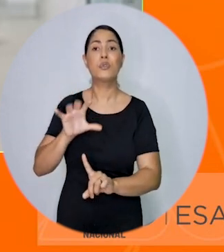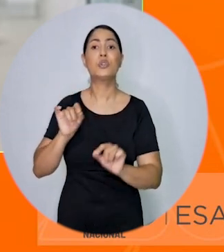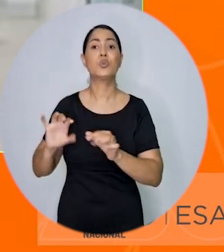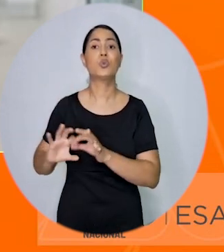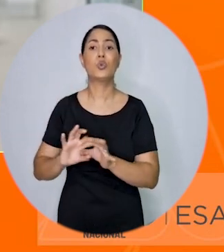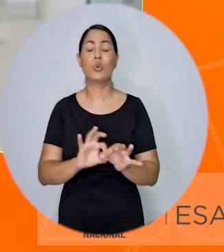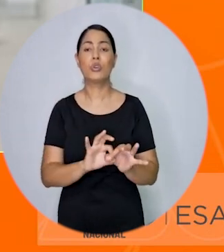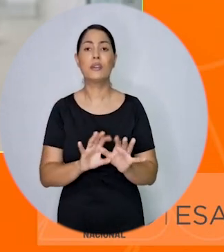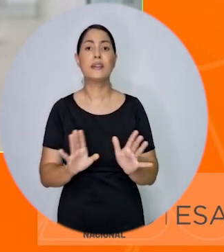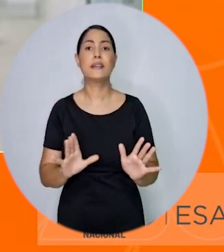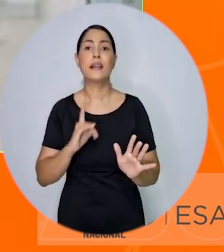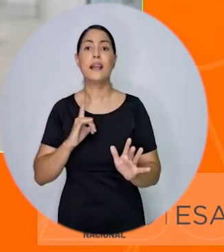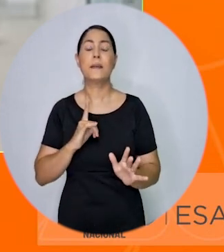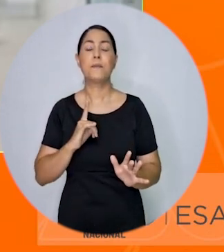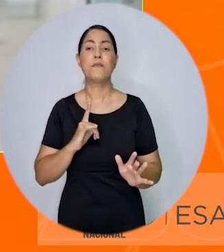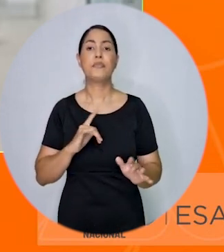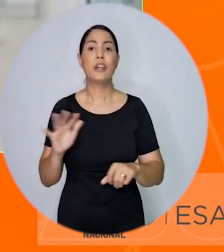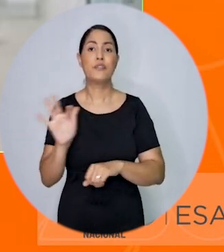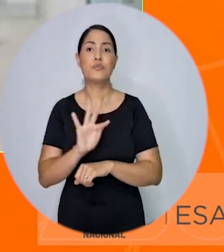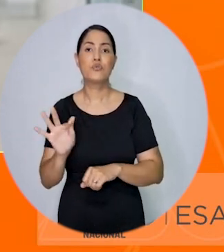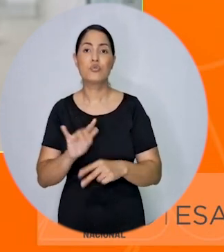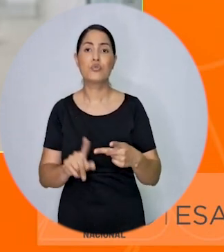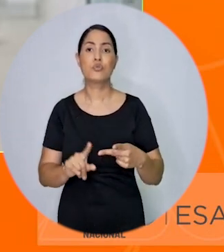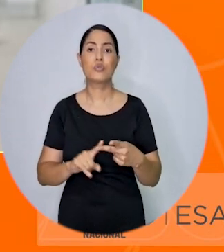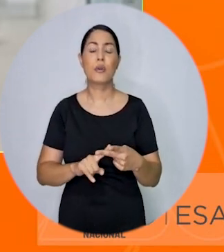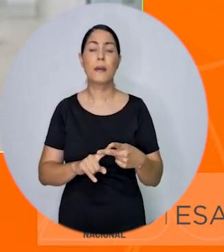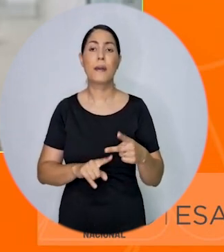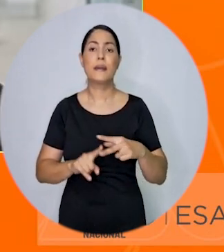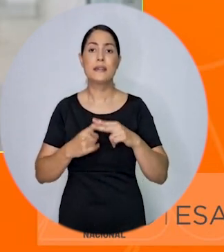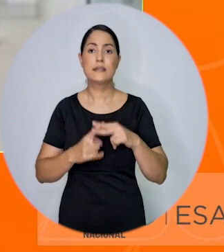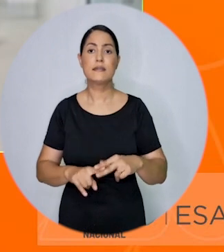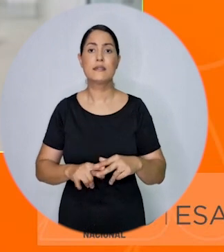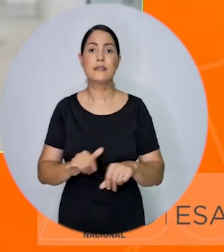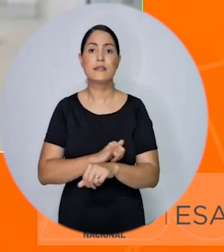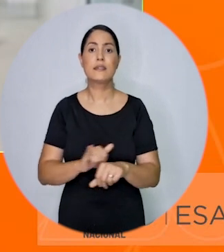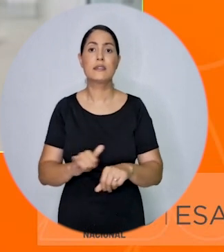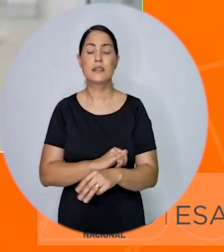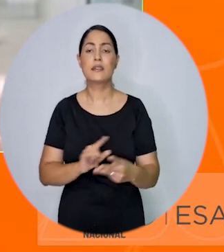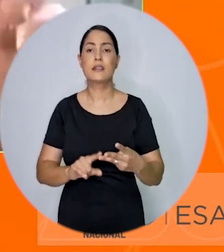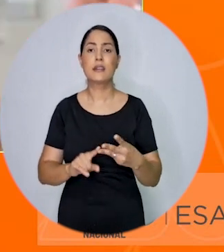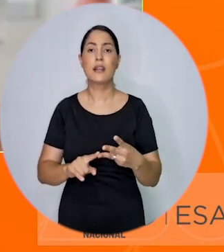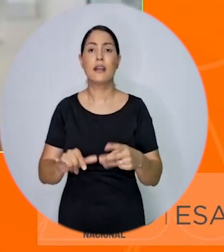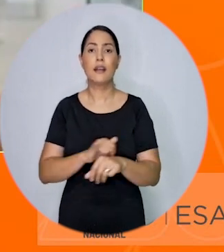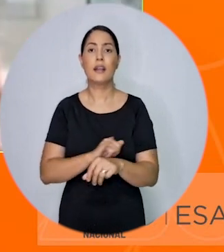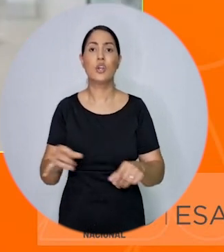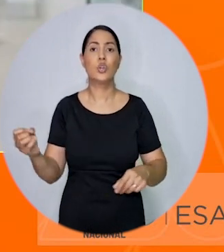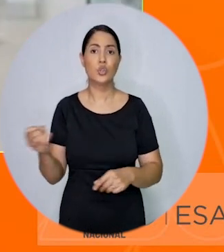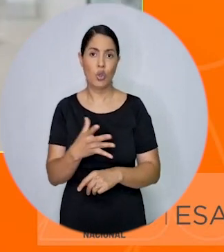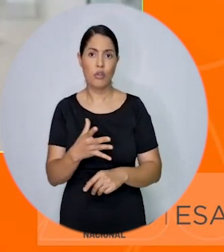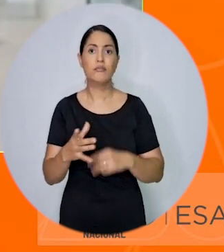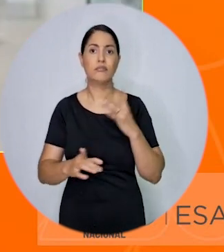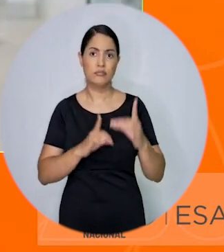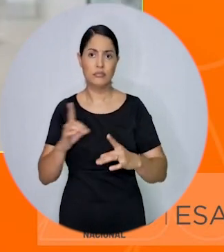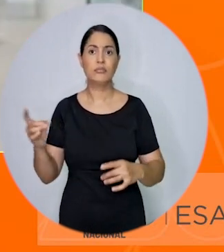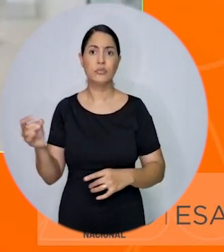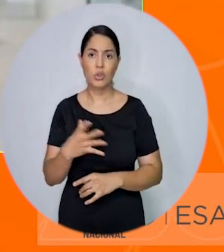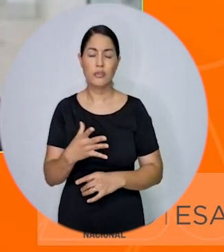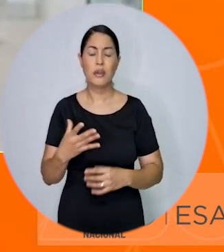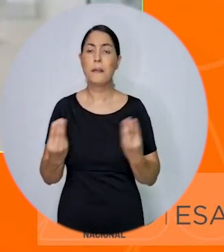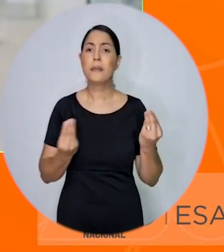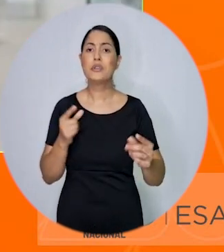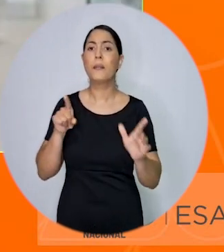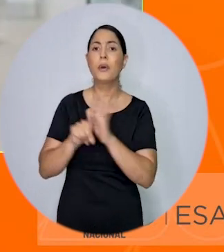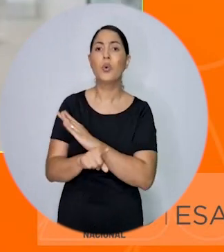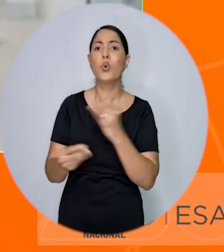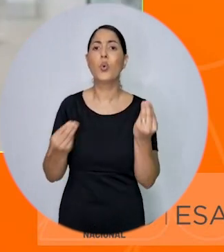humano acessar mecanismos, ferramentas que impulsionam novas dinâmicas de relacionamento. E como é que